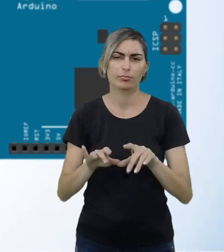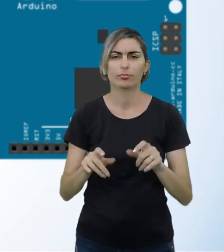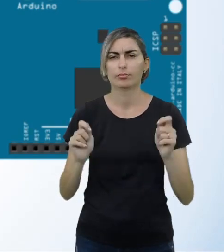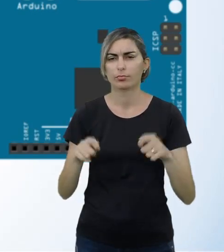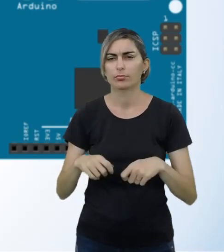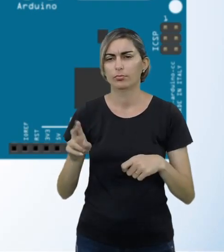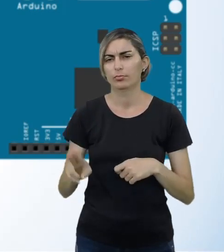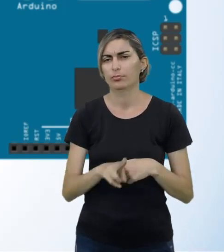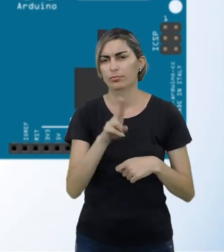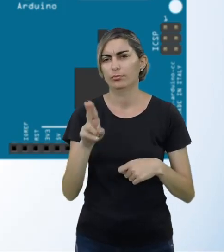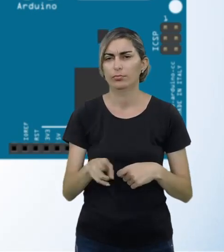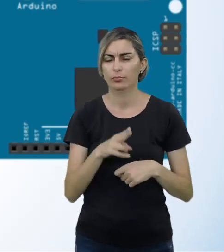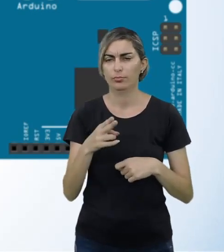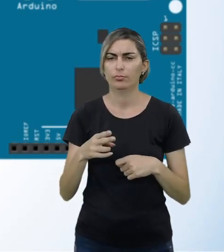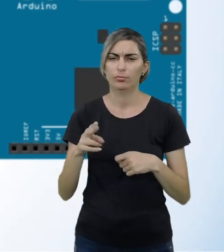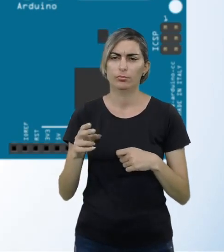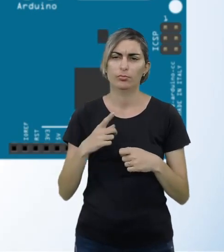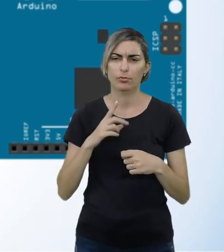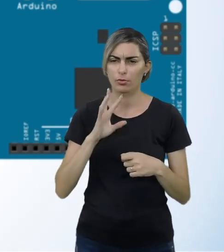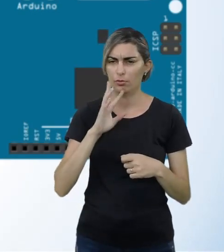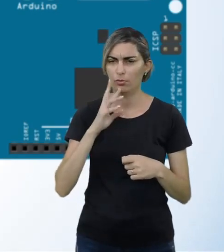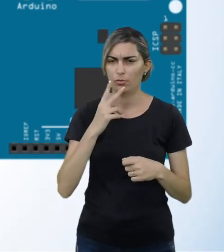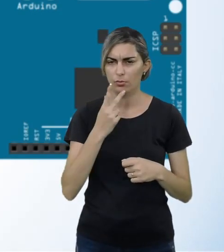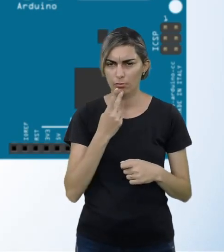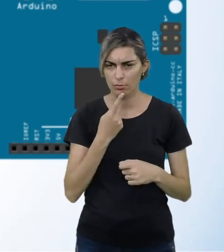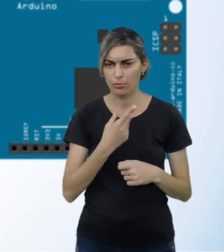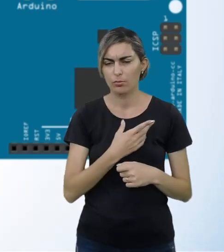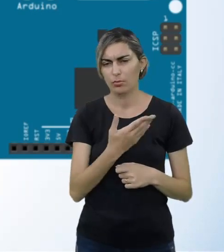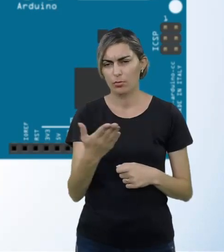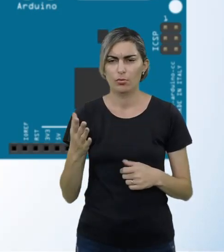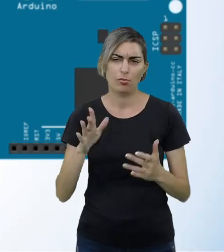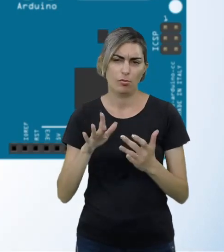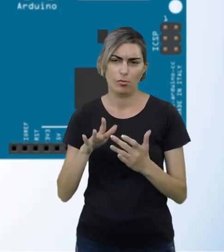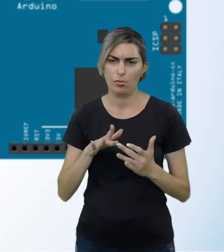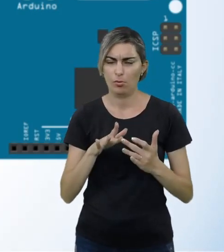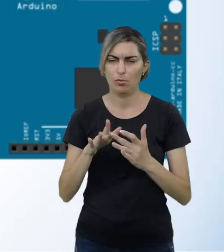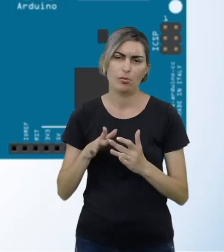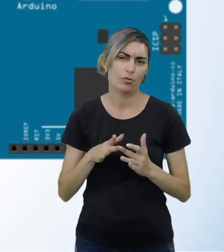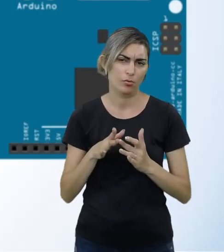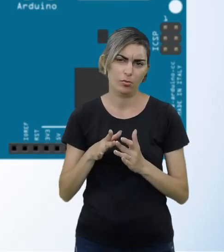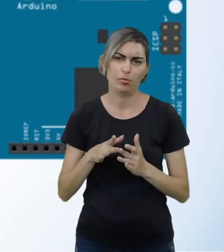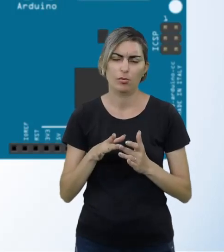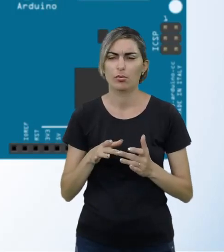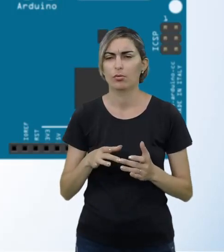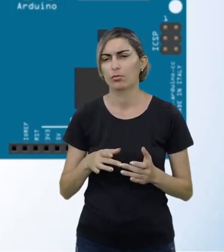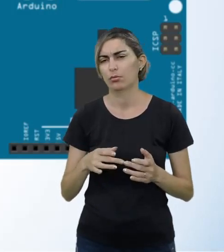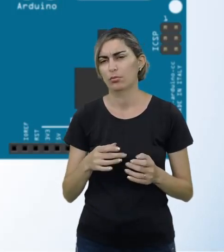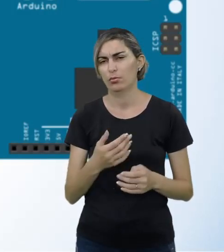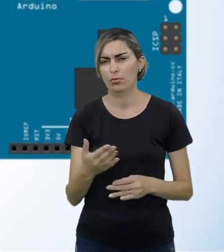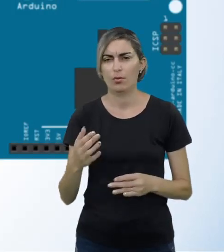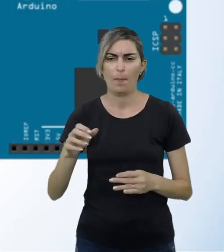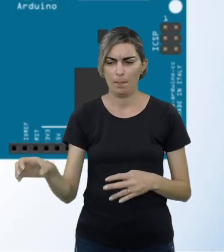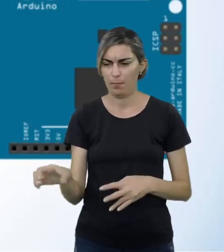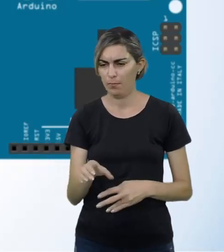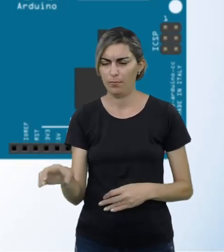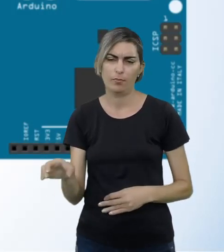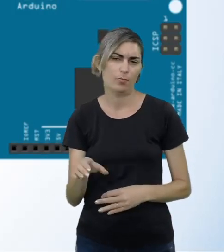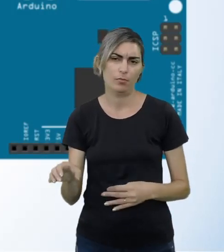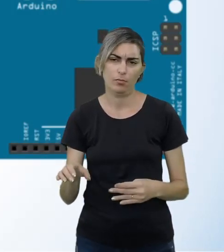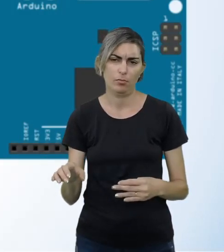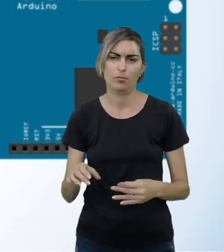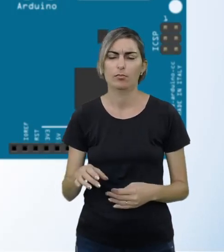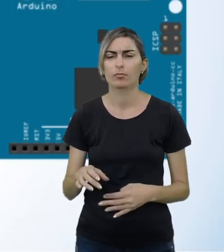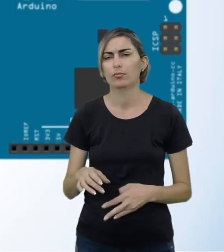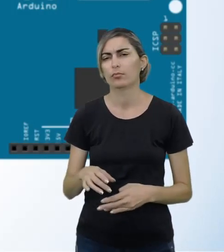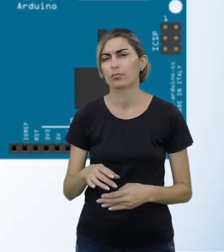você pode usar ele conectando no computador e vai reconhecer, tal como quando você conecta um mouse, por exemplo, um